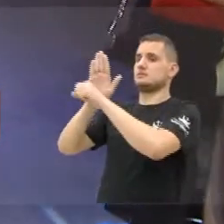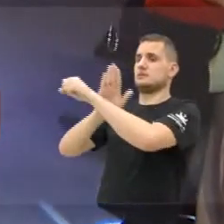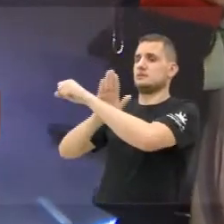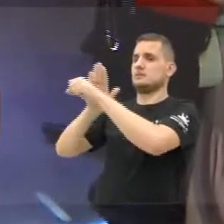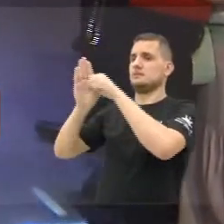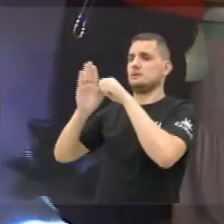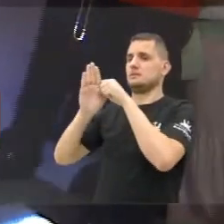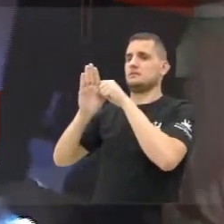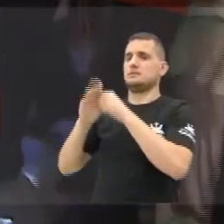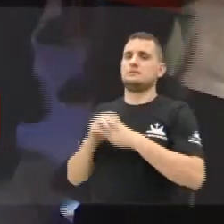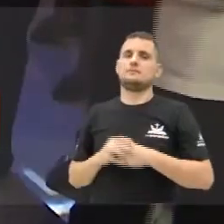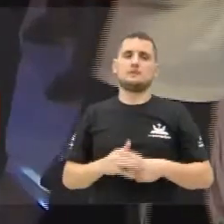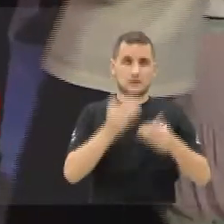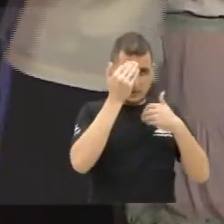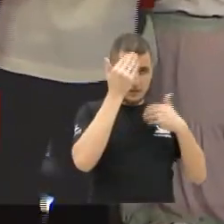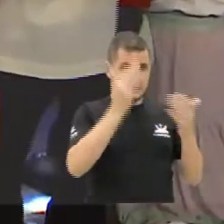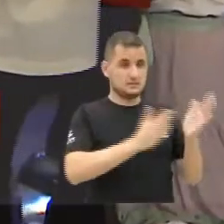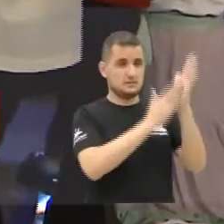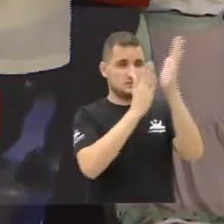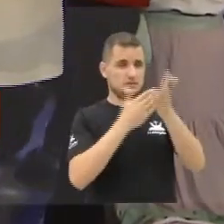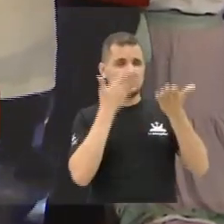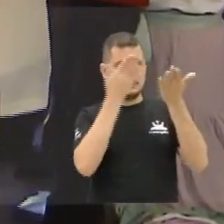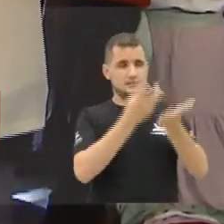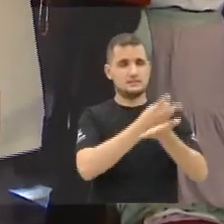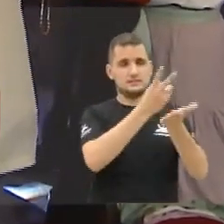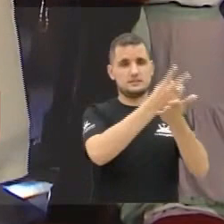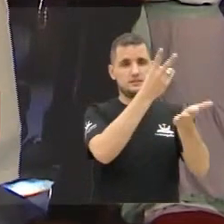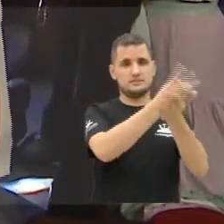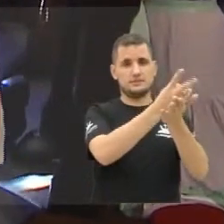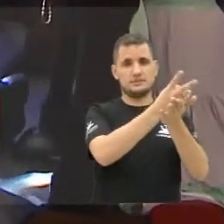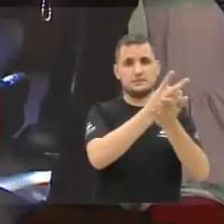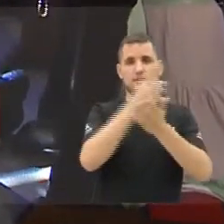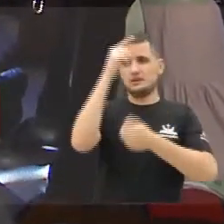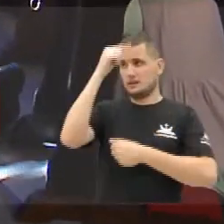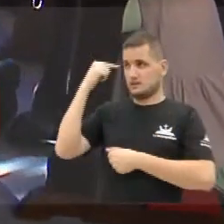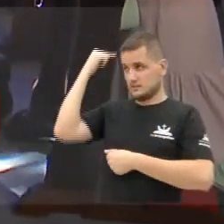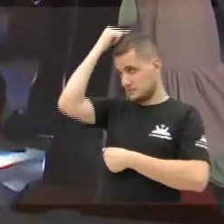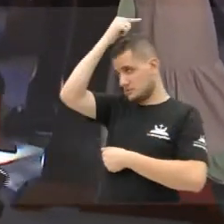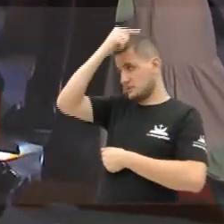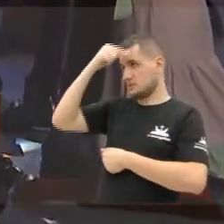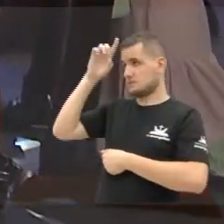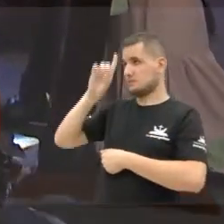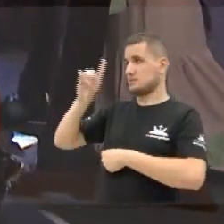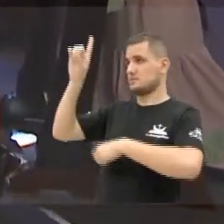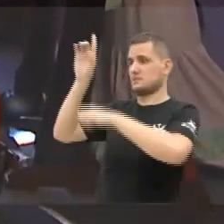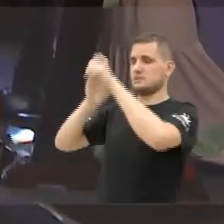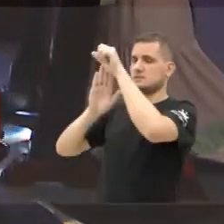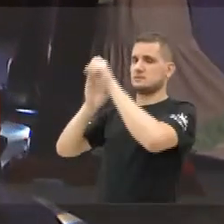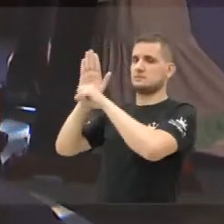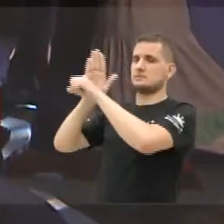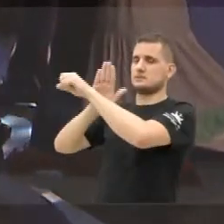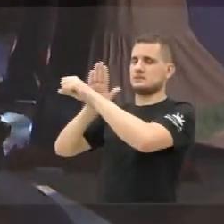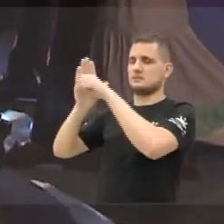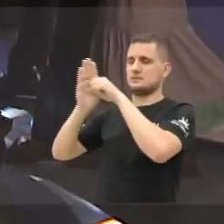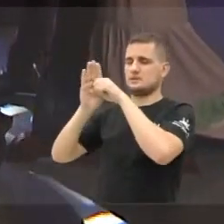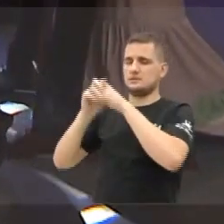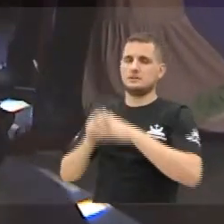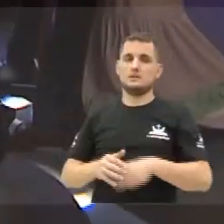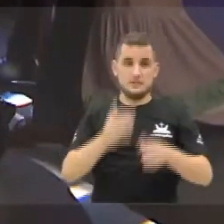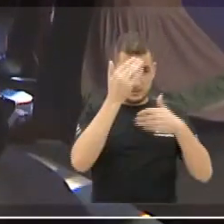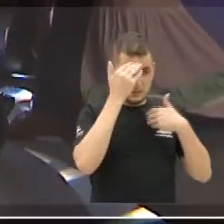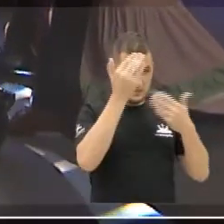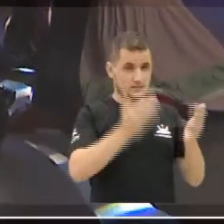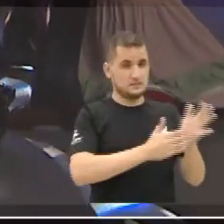Diviníssimo Sacramento. Graças e louvores sejam dados a todo momento ao Santíssimo e Diviníssimo Sacramento. Graças